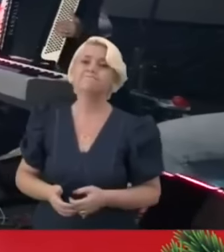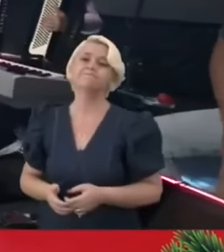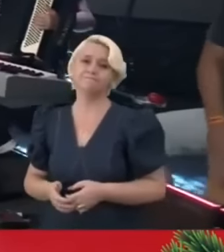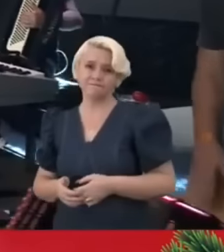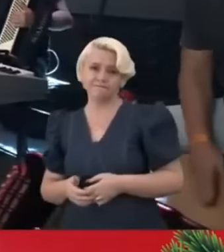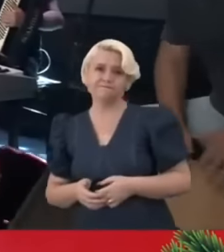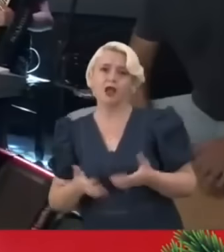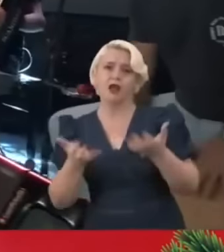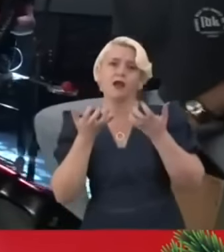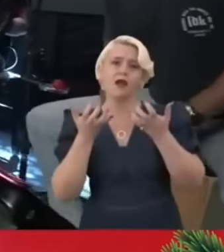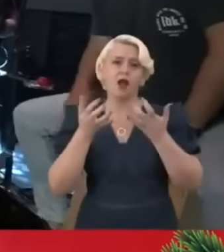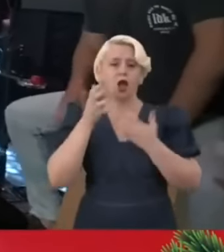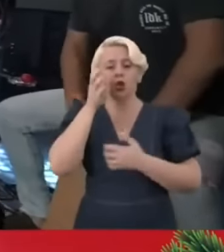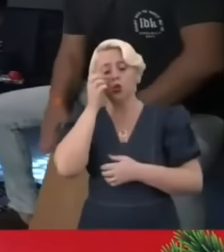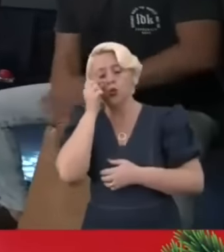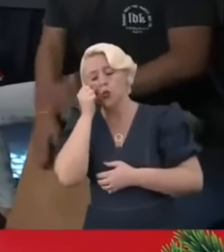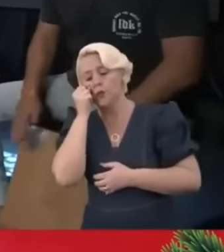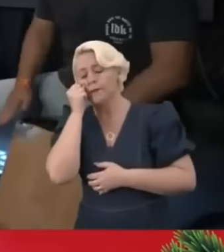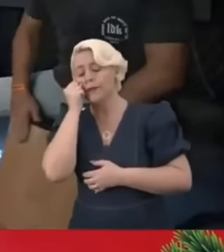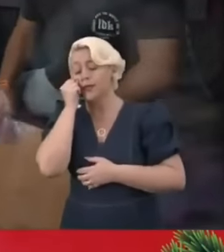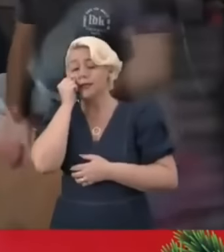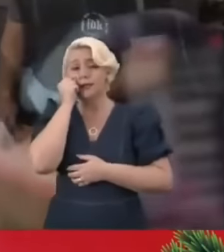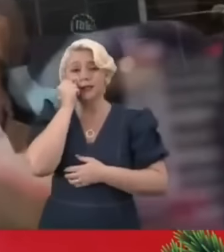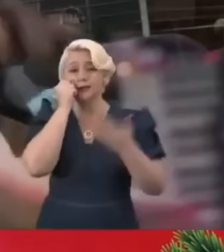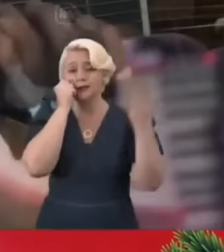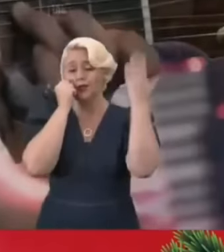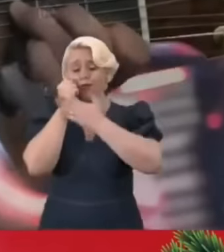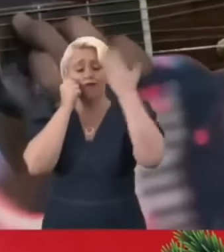Quero dormir para não ver